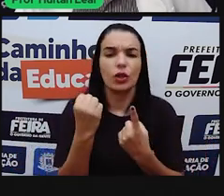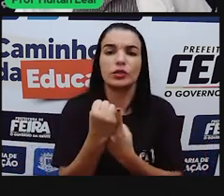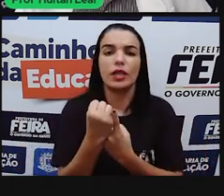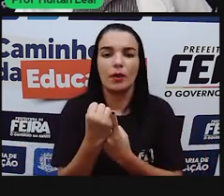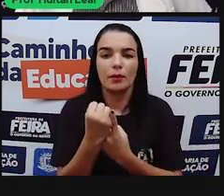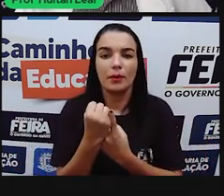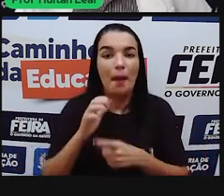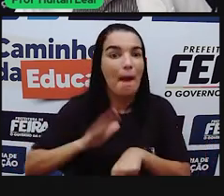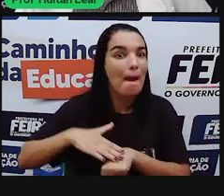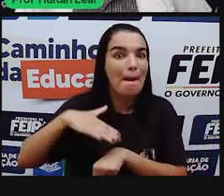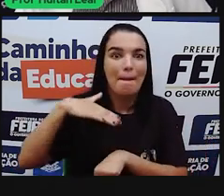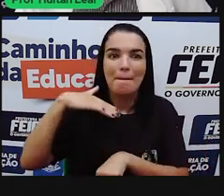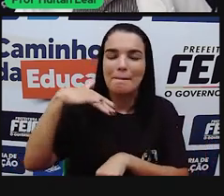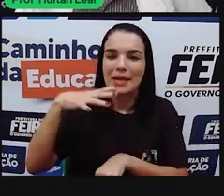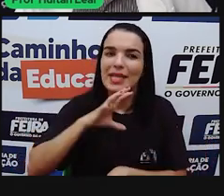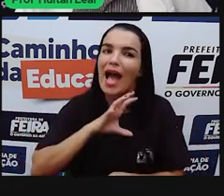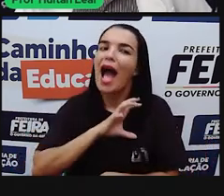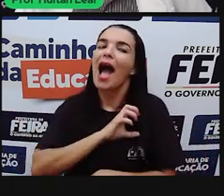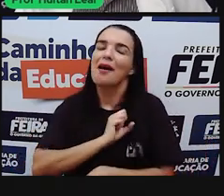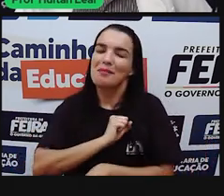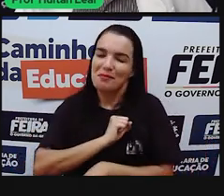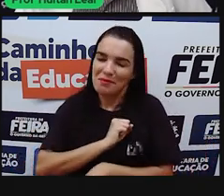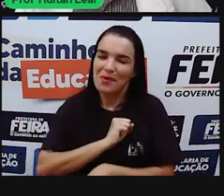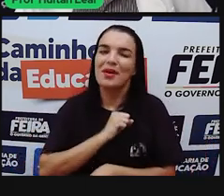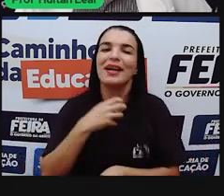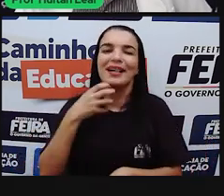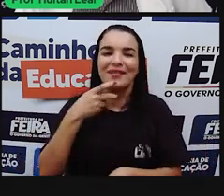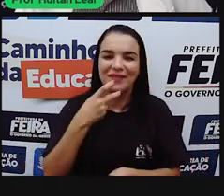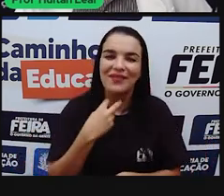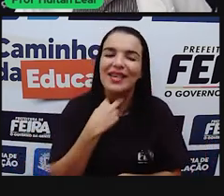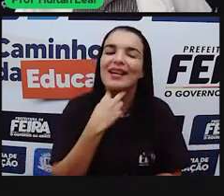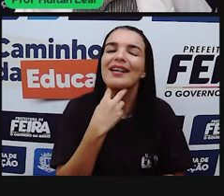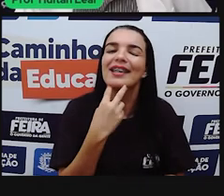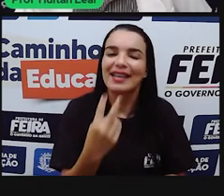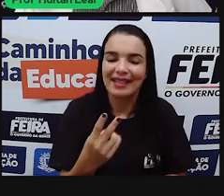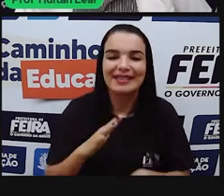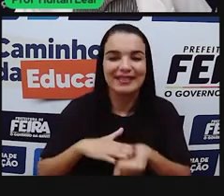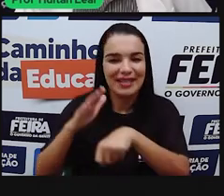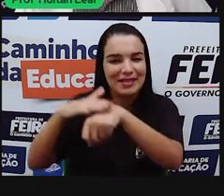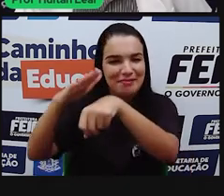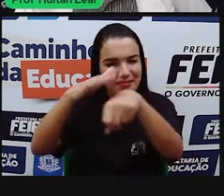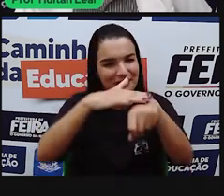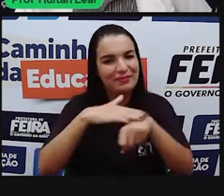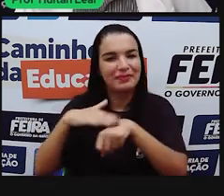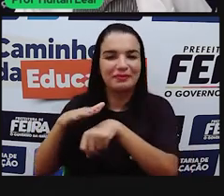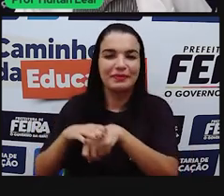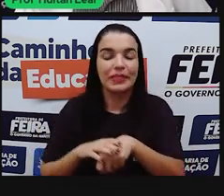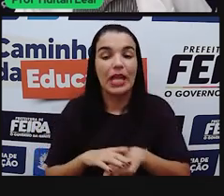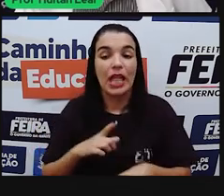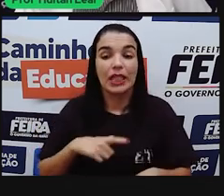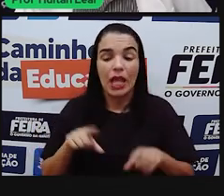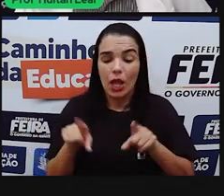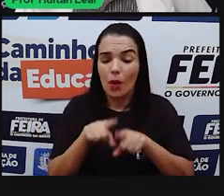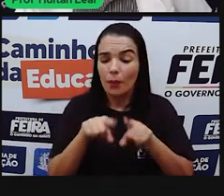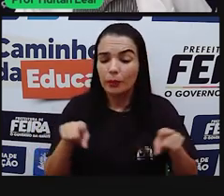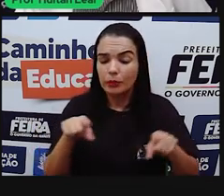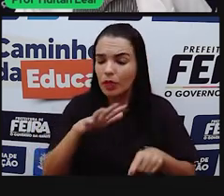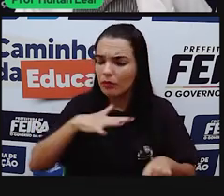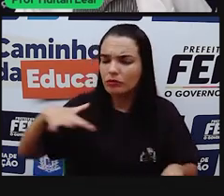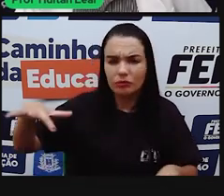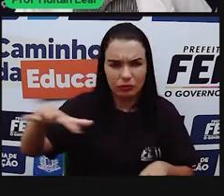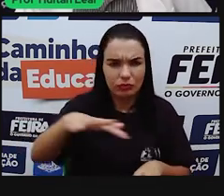amor é o mais cantado. Mas os músicos, de uma forma geral, existem alguns